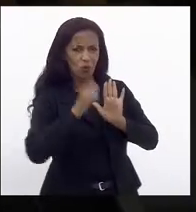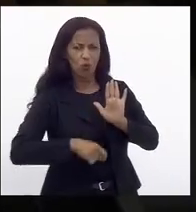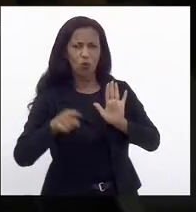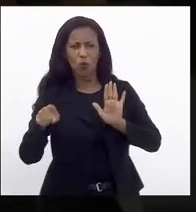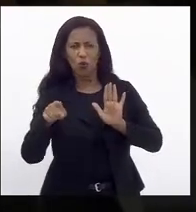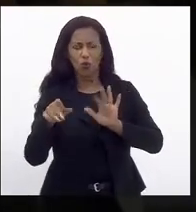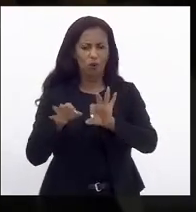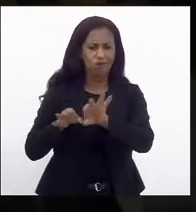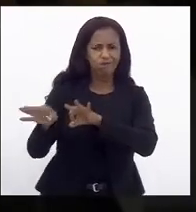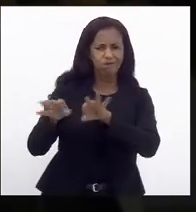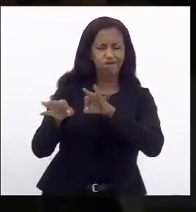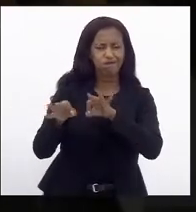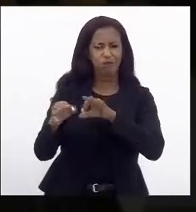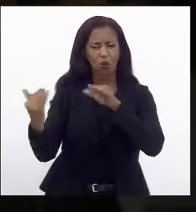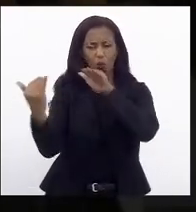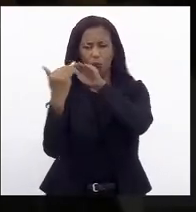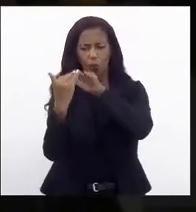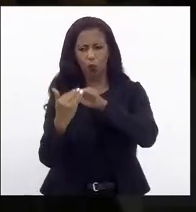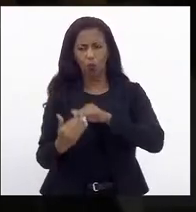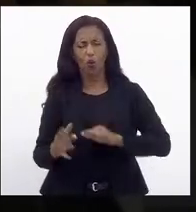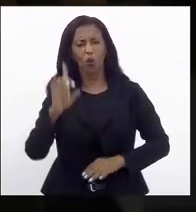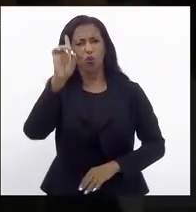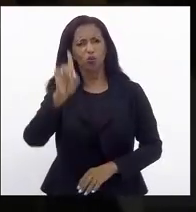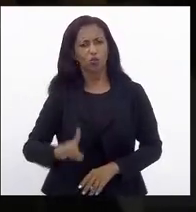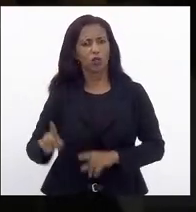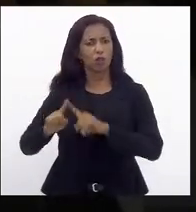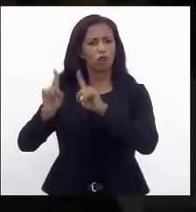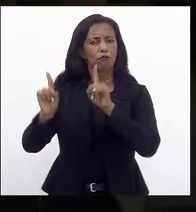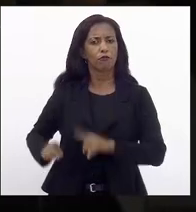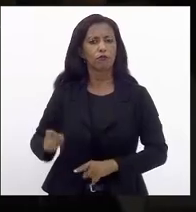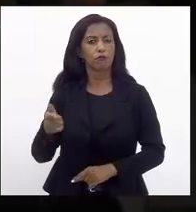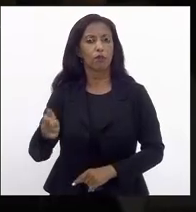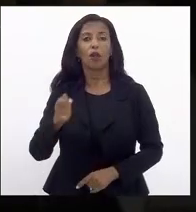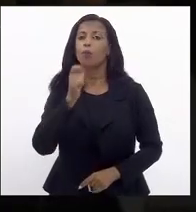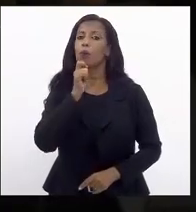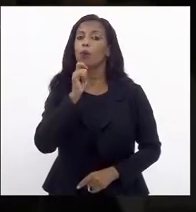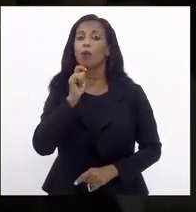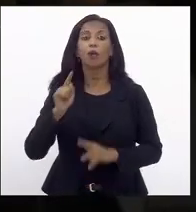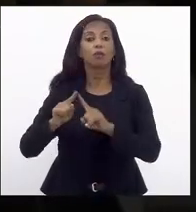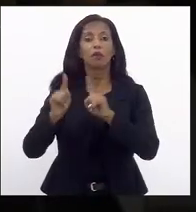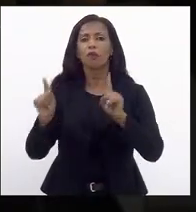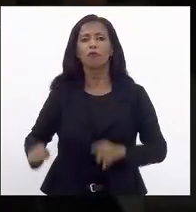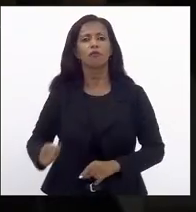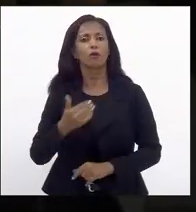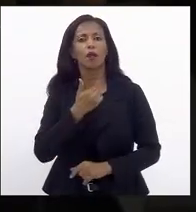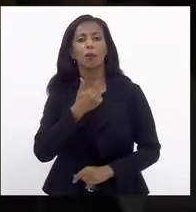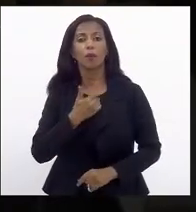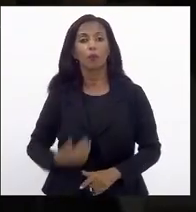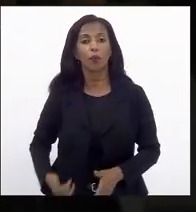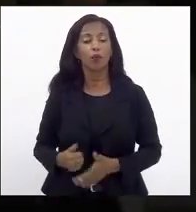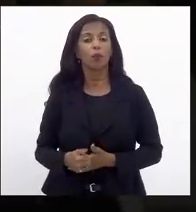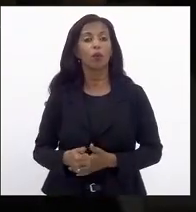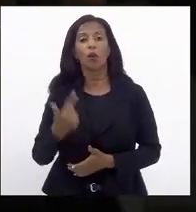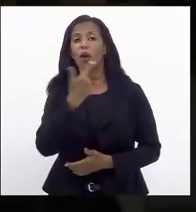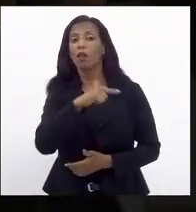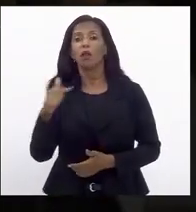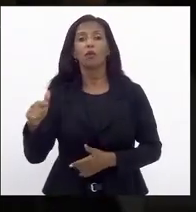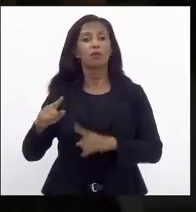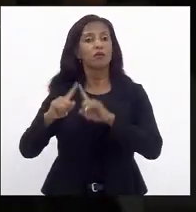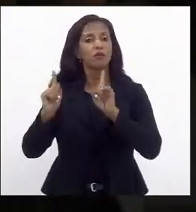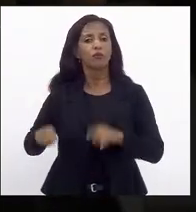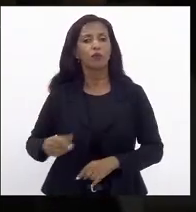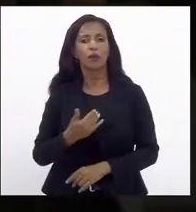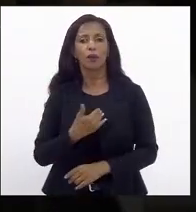O que acha que preservou que foi o direito dos o canal recurso serve o teu público serviço público não existe